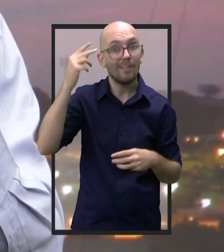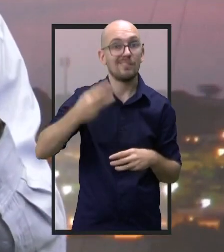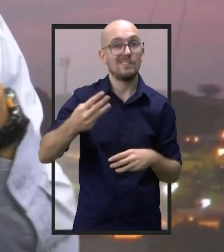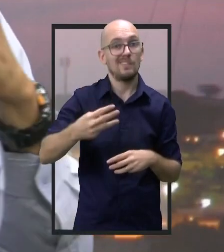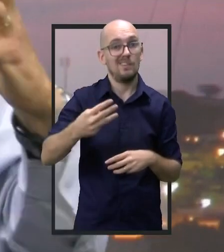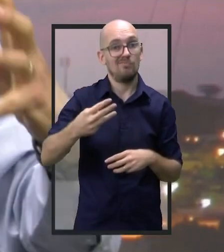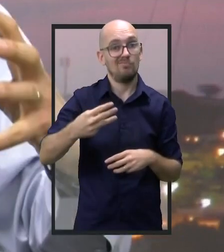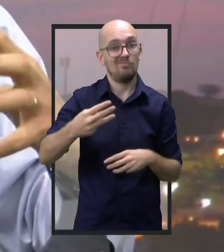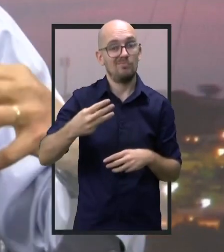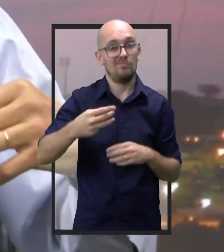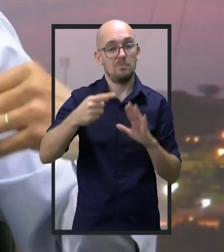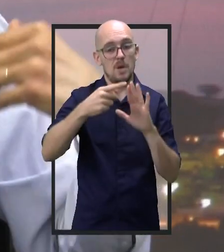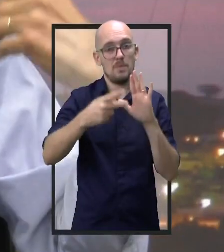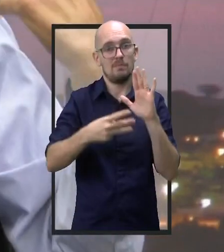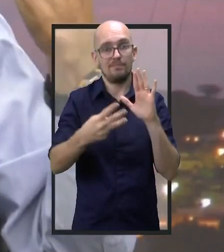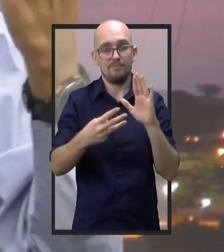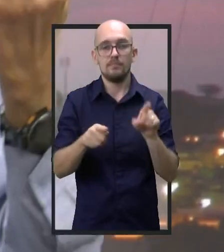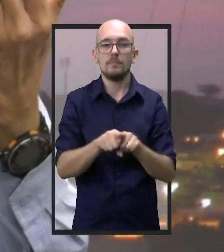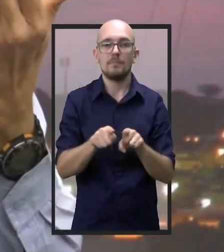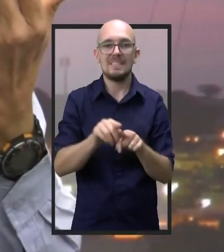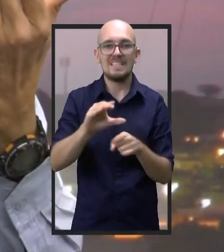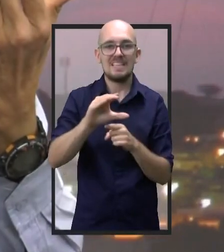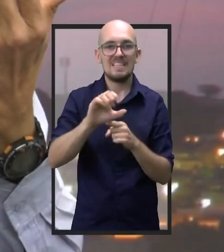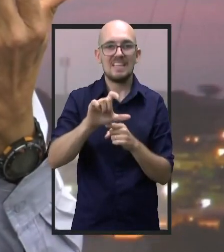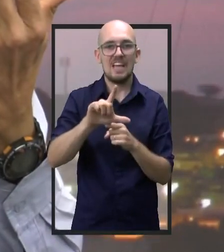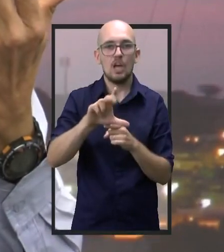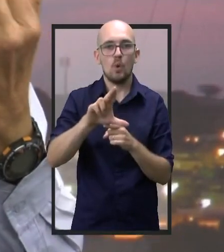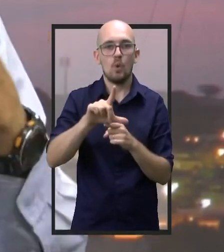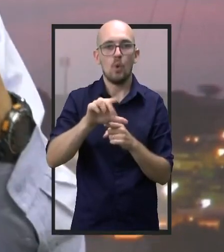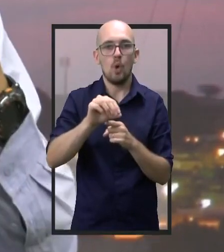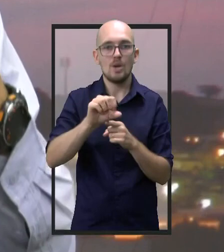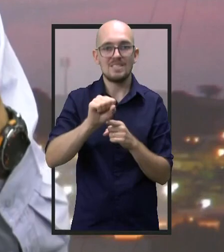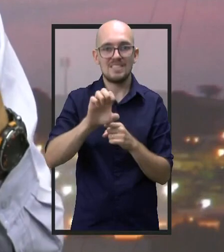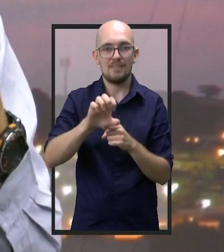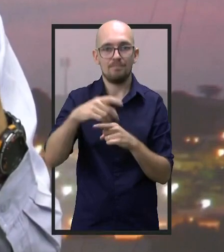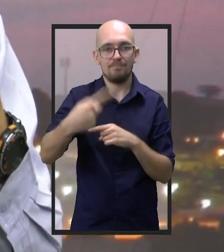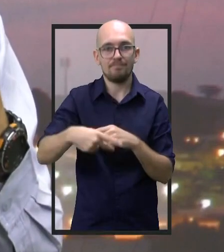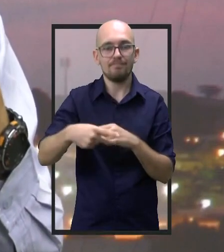vocês. A pasta de celulose. Hoje,